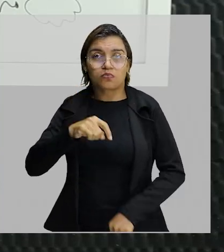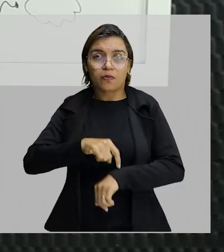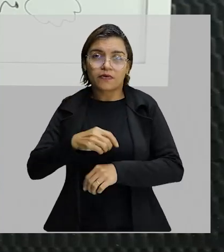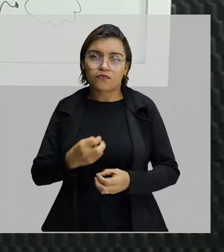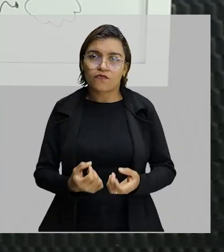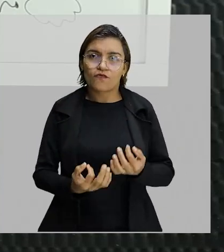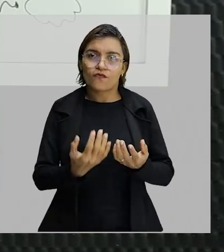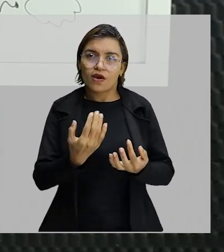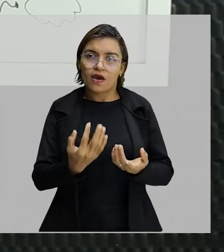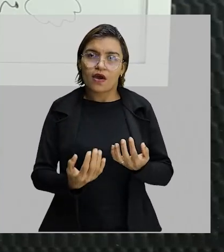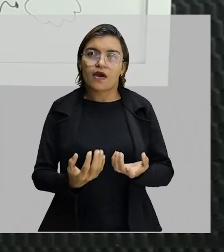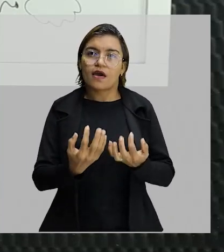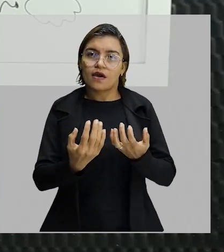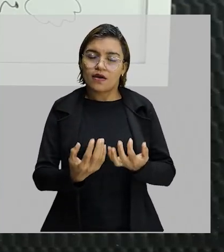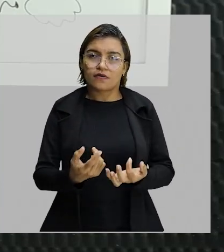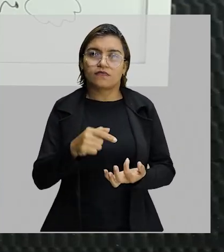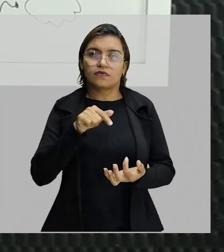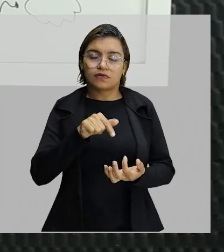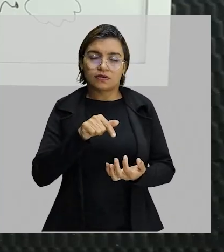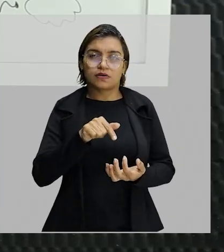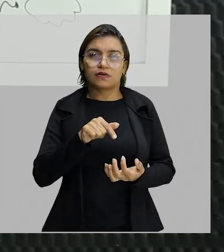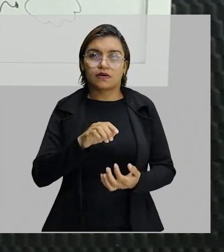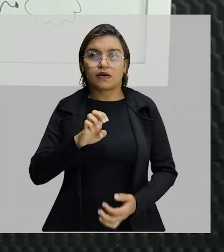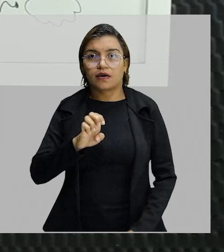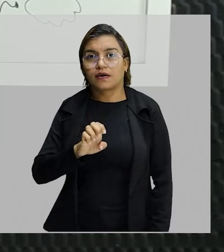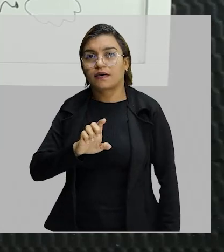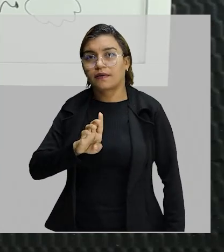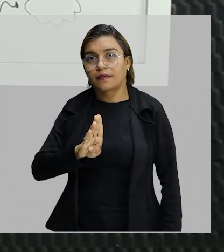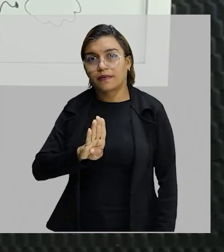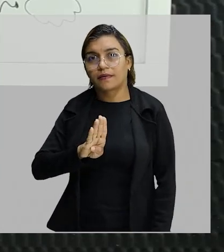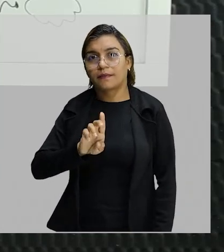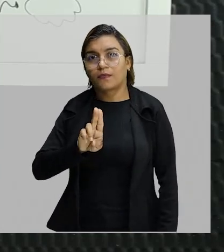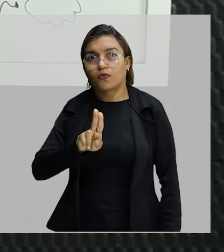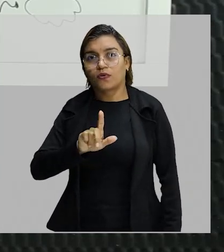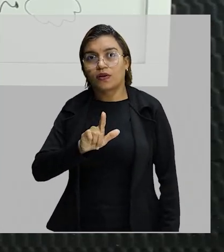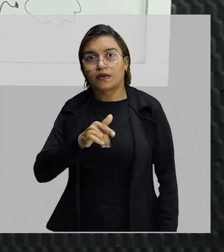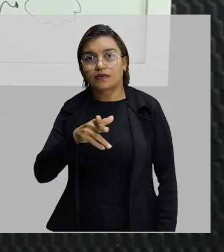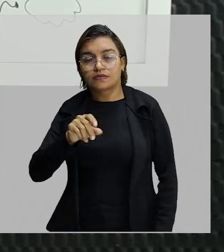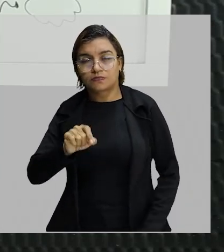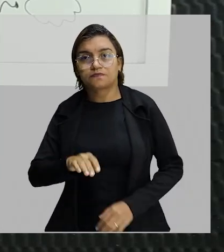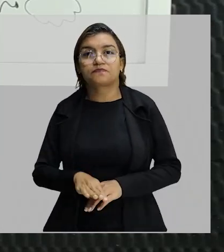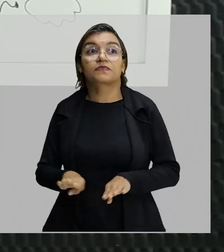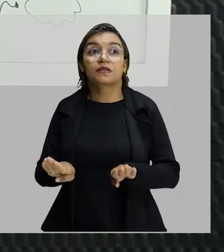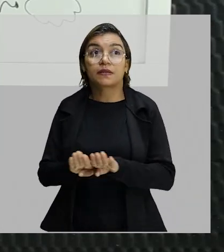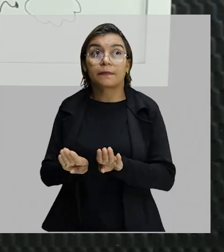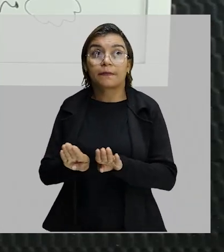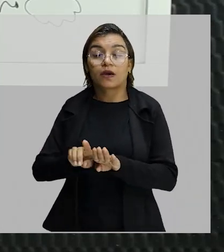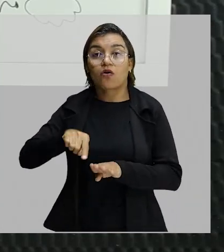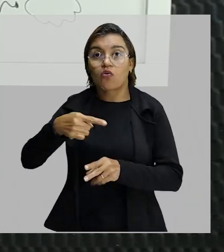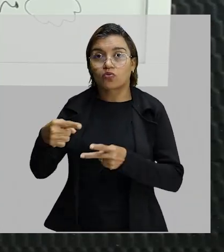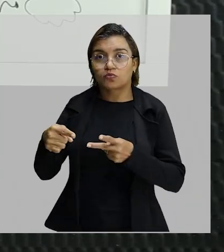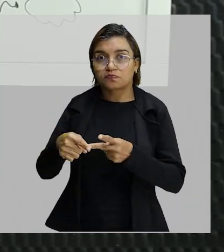graus, ferveu. Então o processo de fervor é o processo de ebulição. Tem a evaporação.